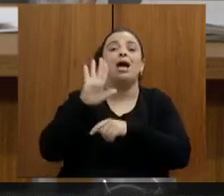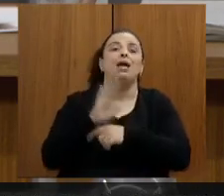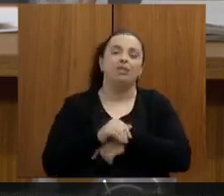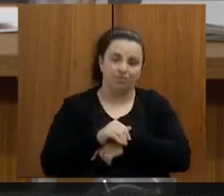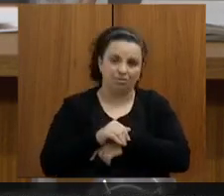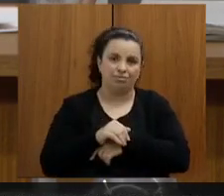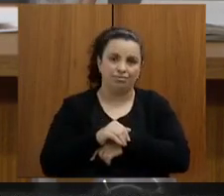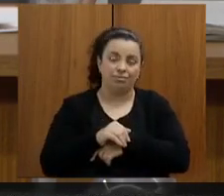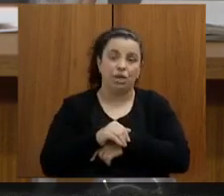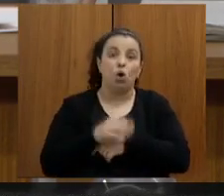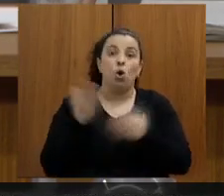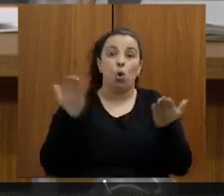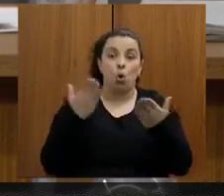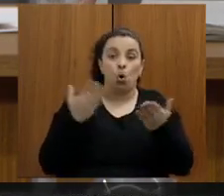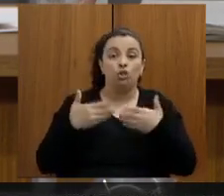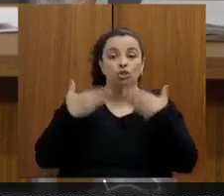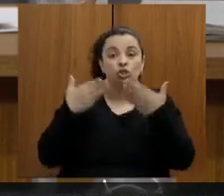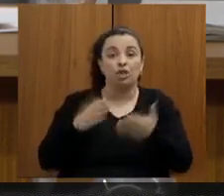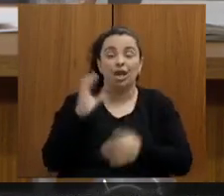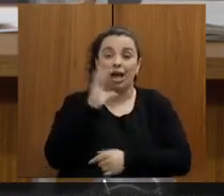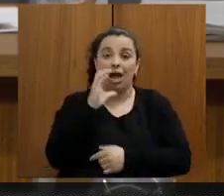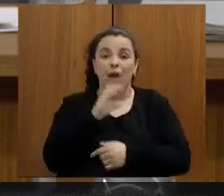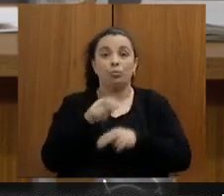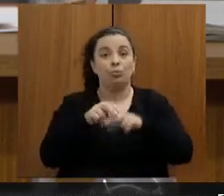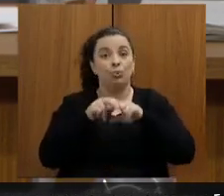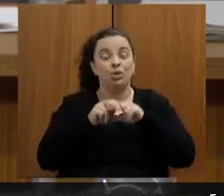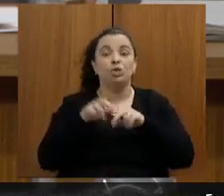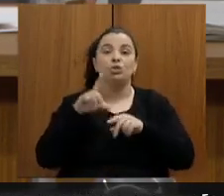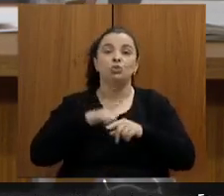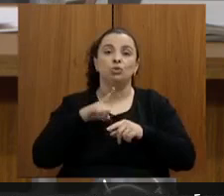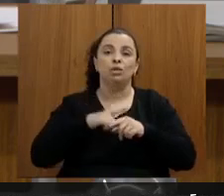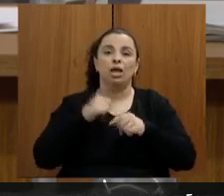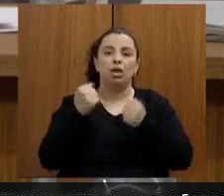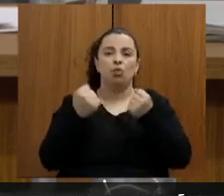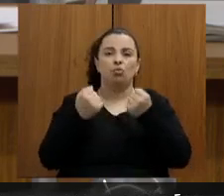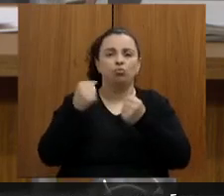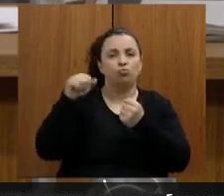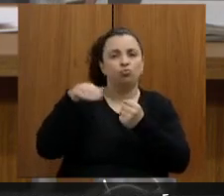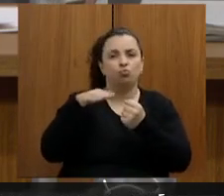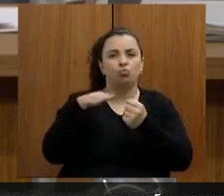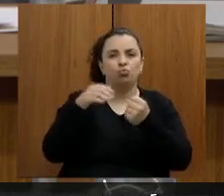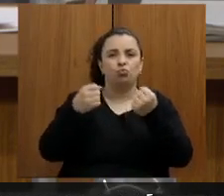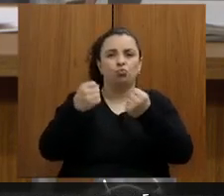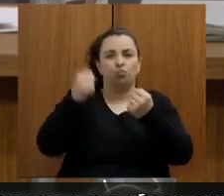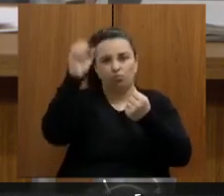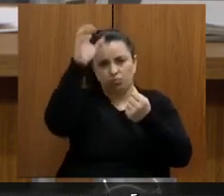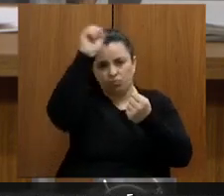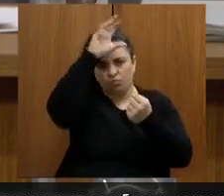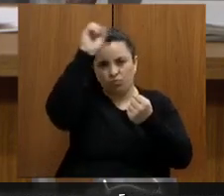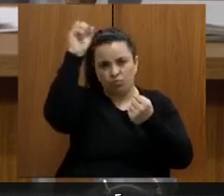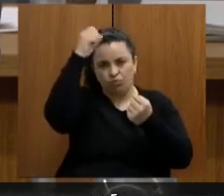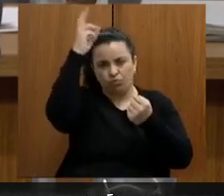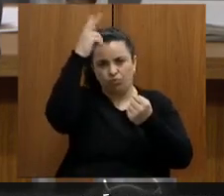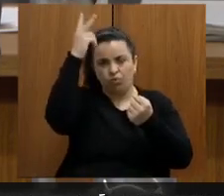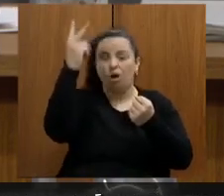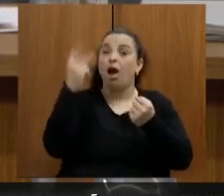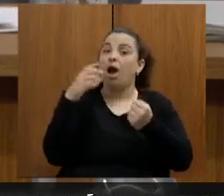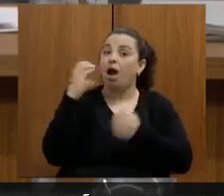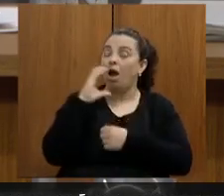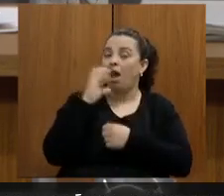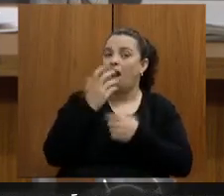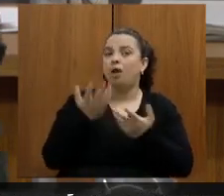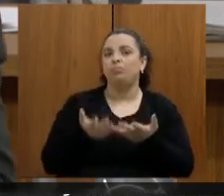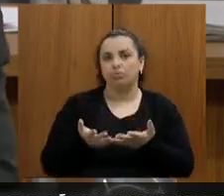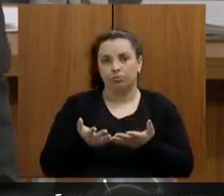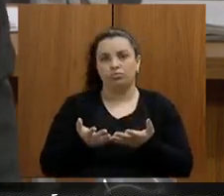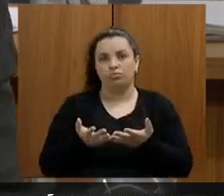chegamos rápido porque temos boas viaturas porque temos aeronave em algumas situações como a de chuva que a senhora citou